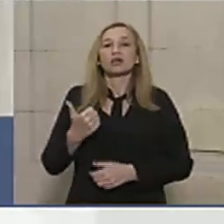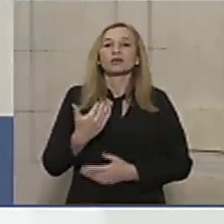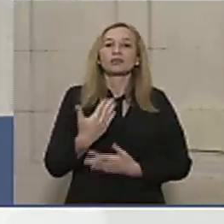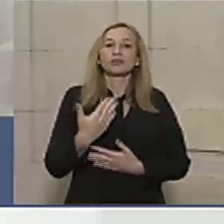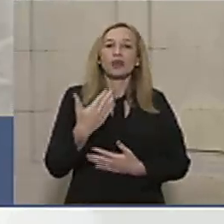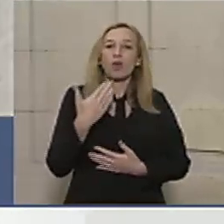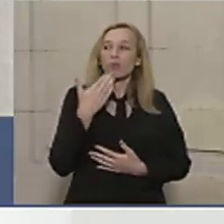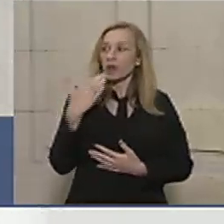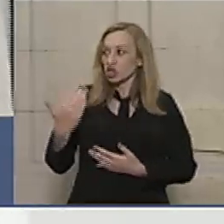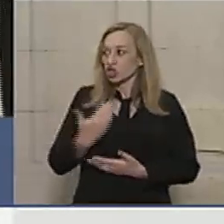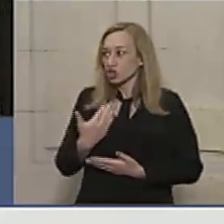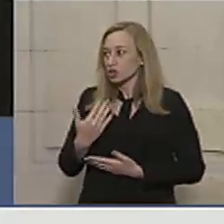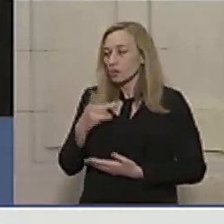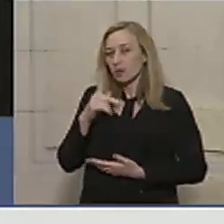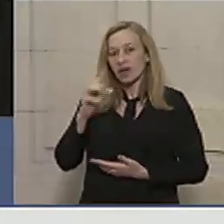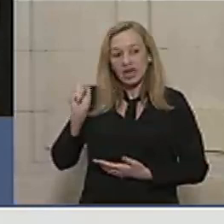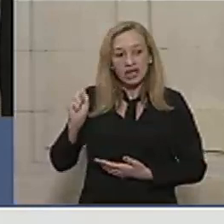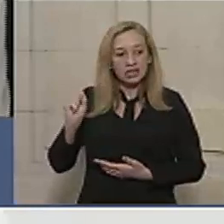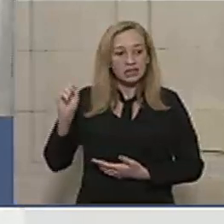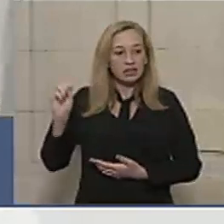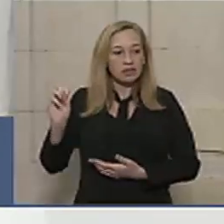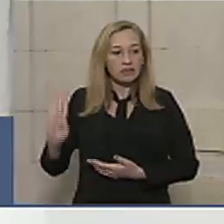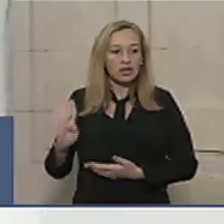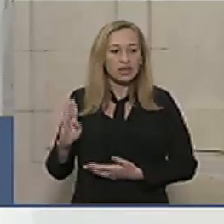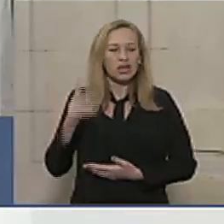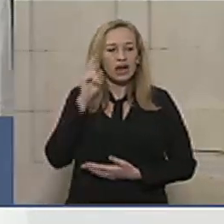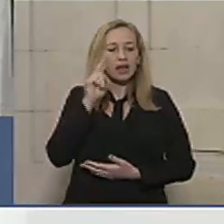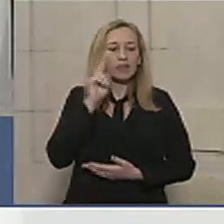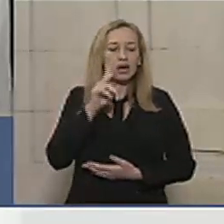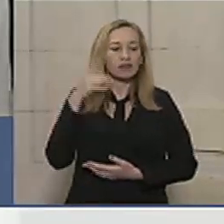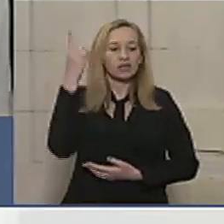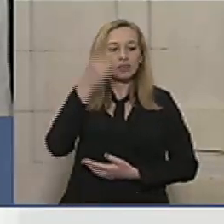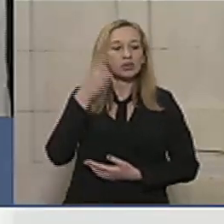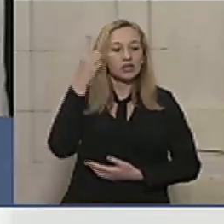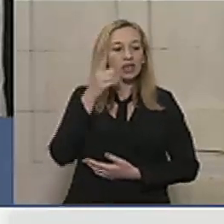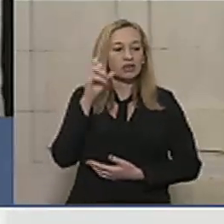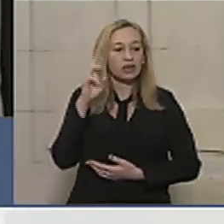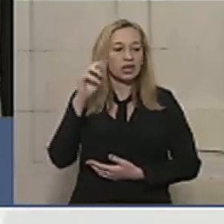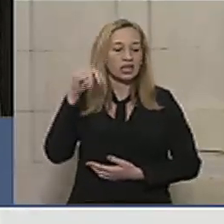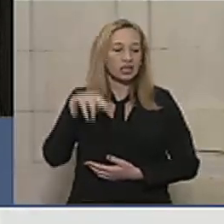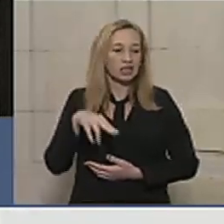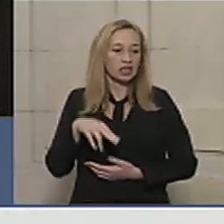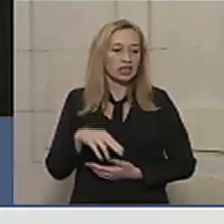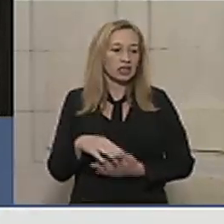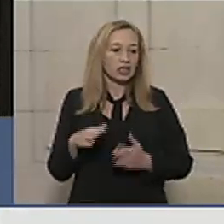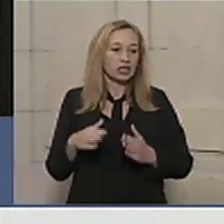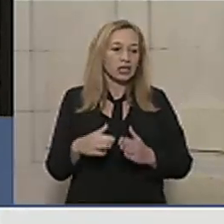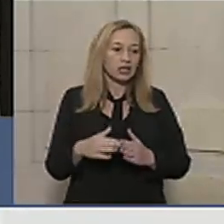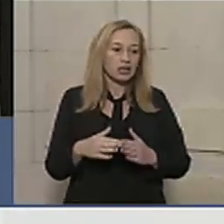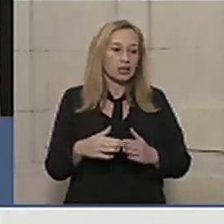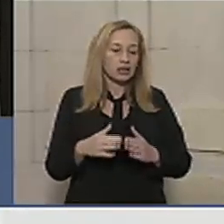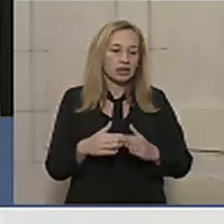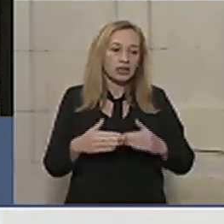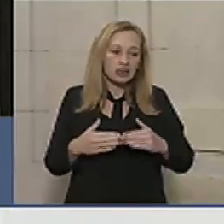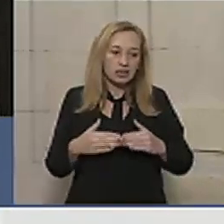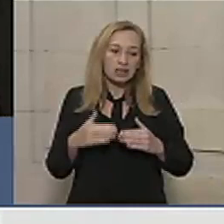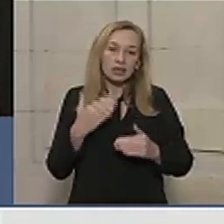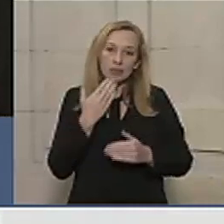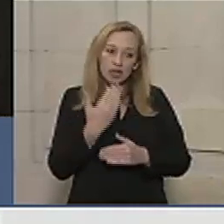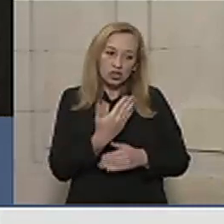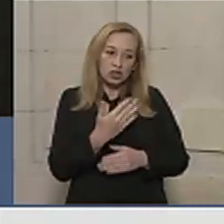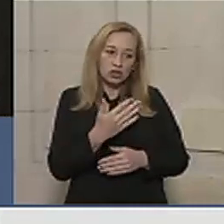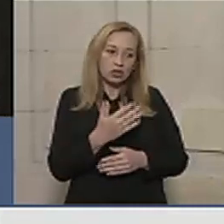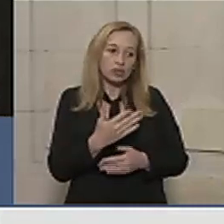PSB, lembrar a Vossa Excelência que o deputado Renan Ferreirinha está de licença concedida por Vossa Excelência